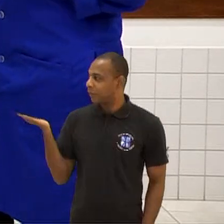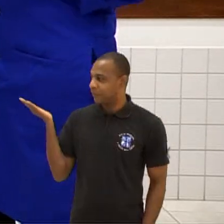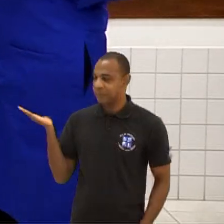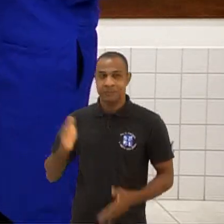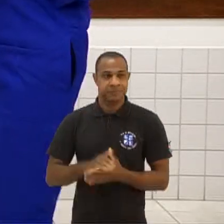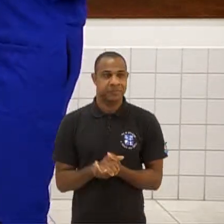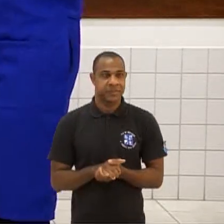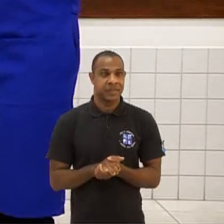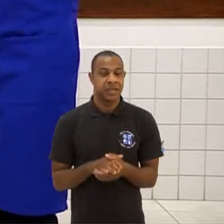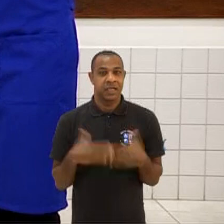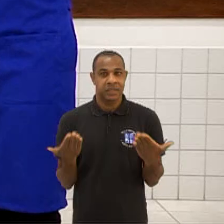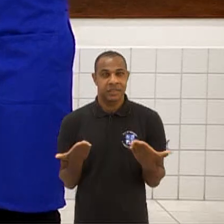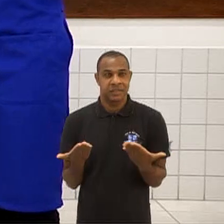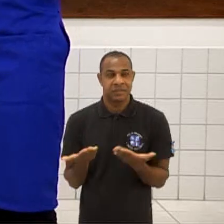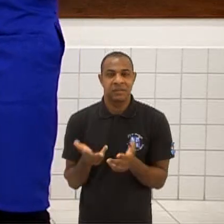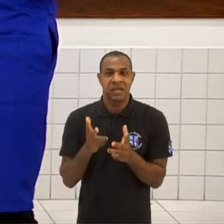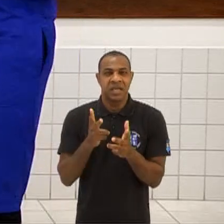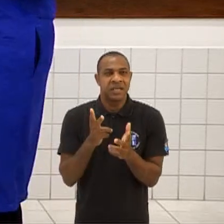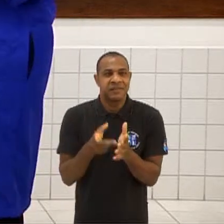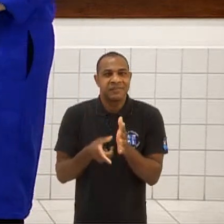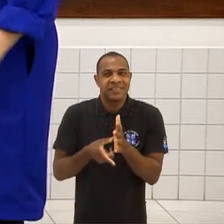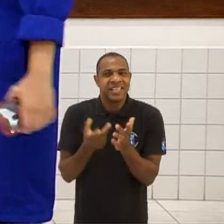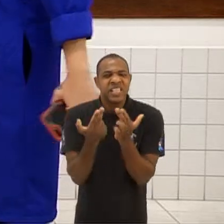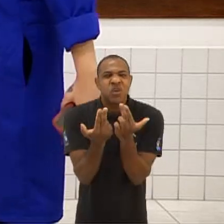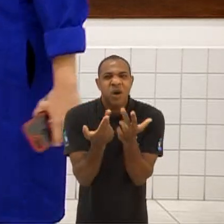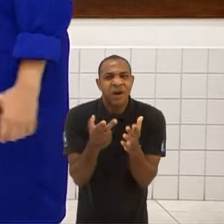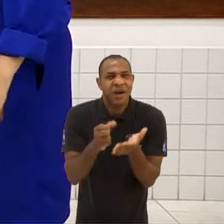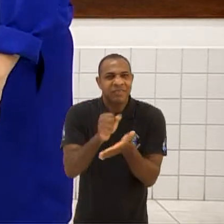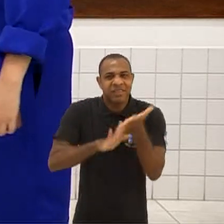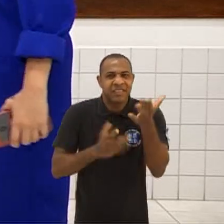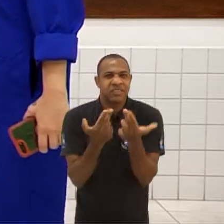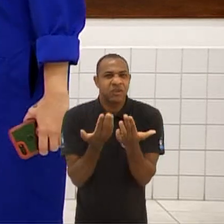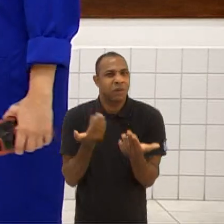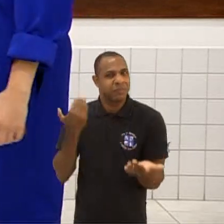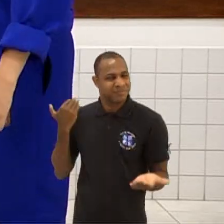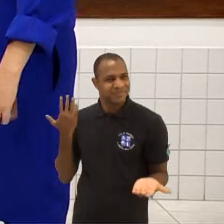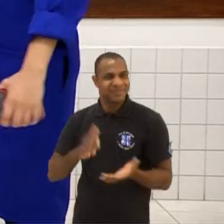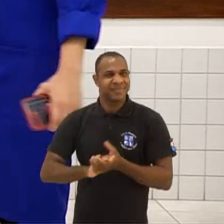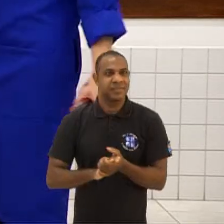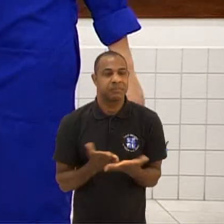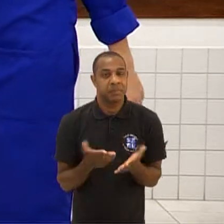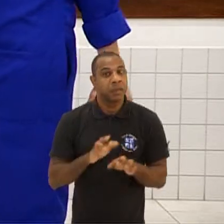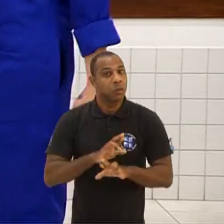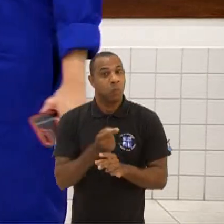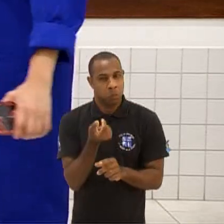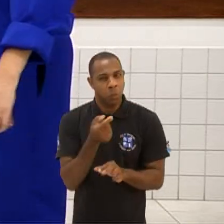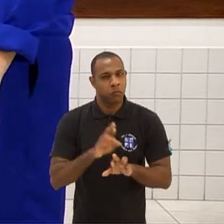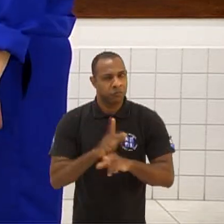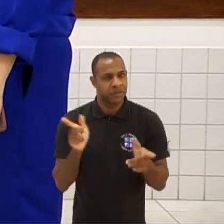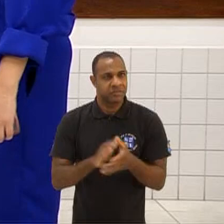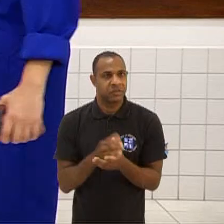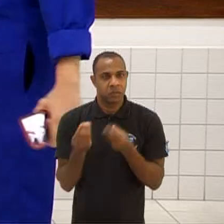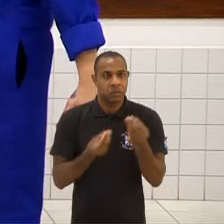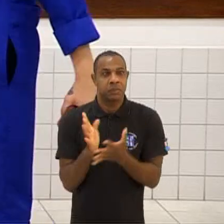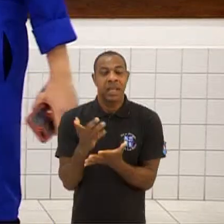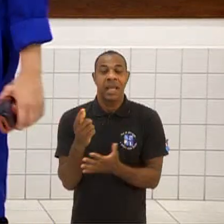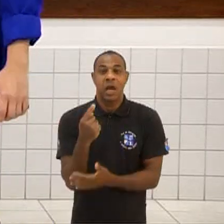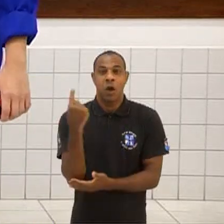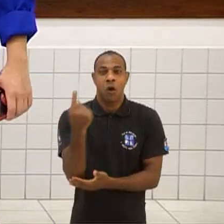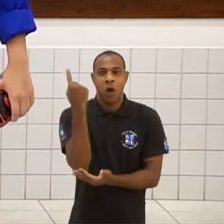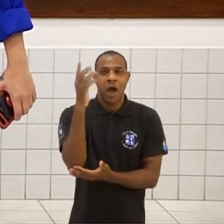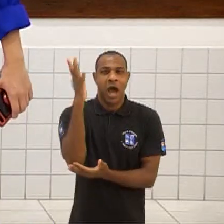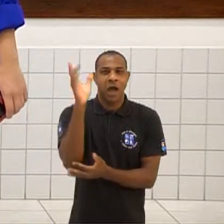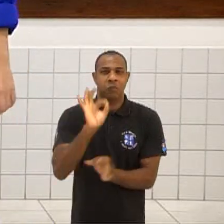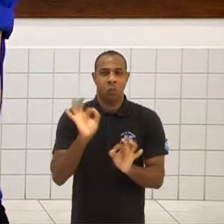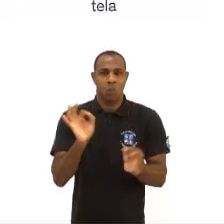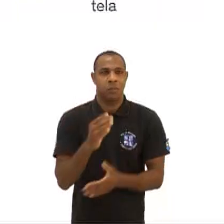lá? Muito semelhante ao anterior, só que dessa vez, falando um pouco sobre algo diferente, que não seja só altura de árvore ou altura de coisas, né?